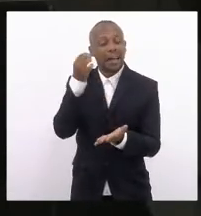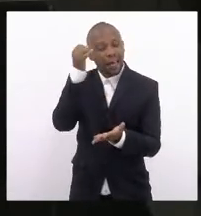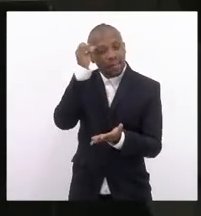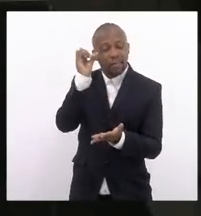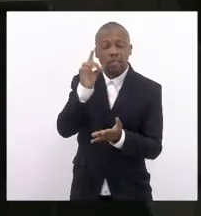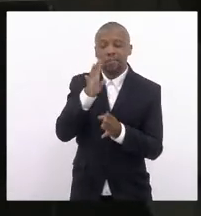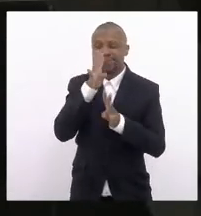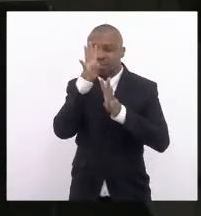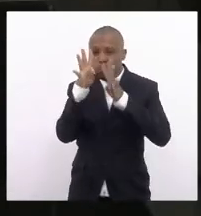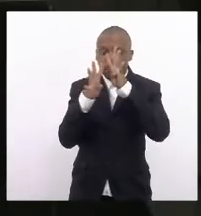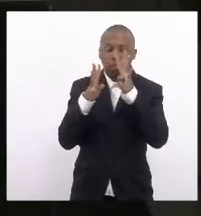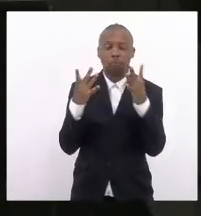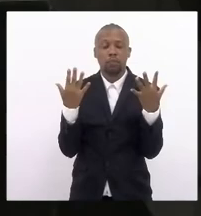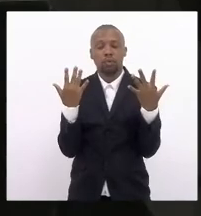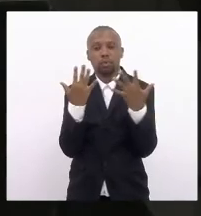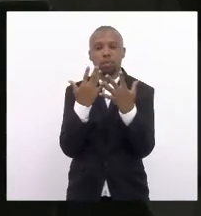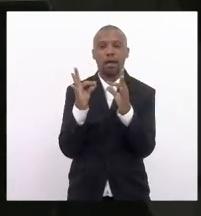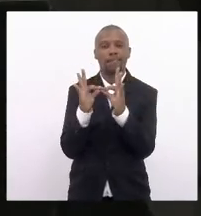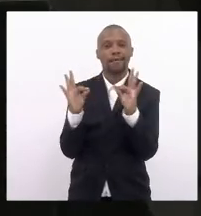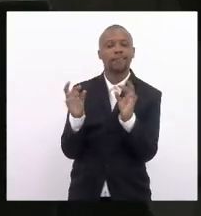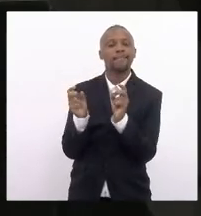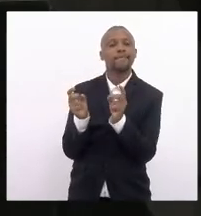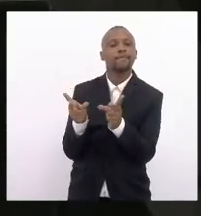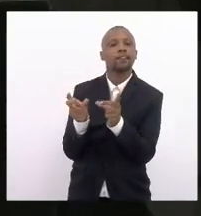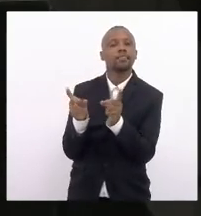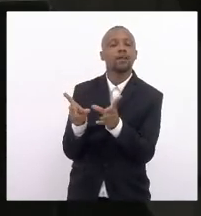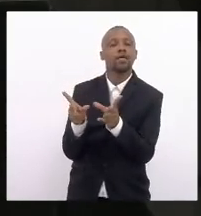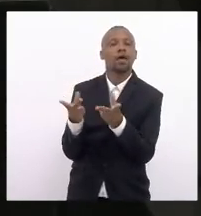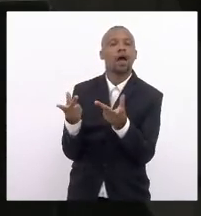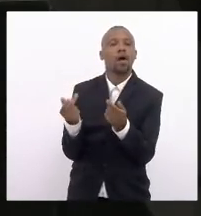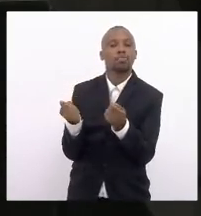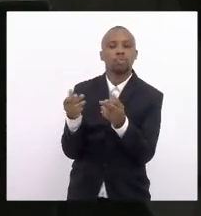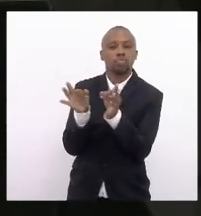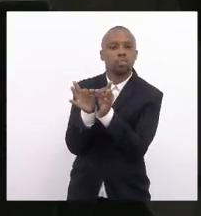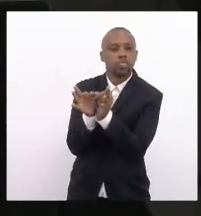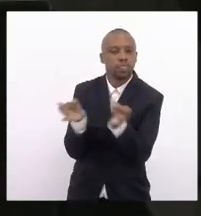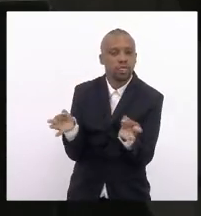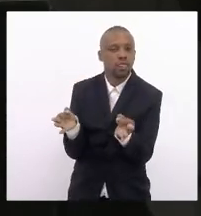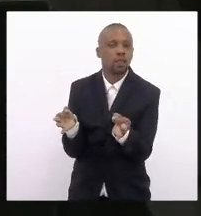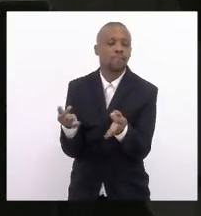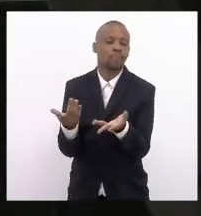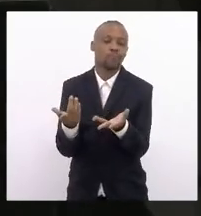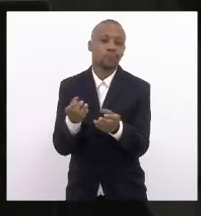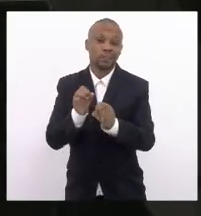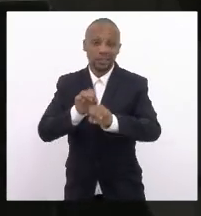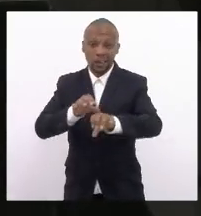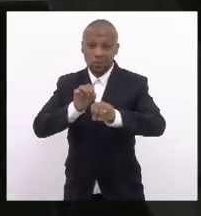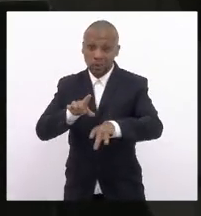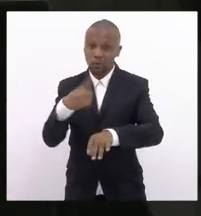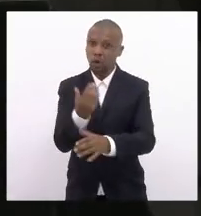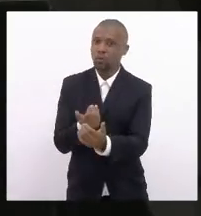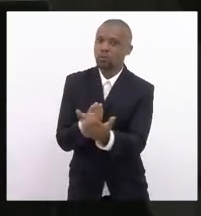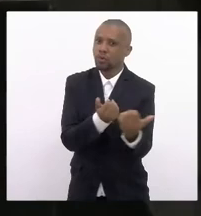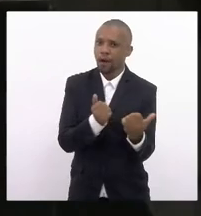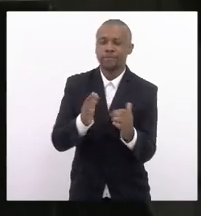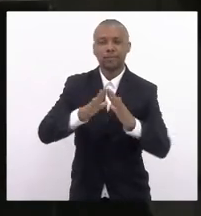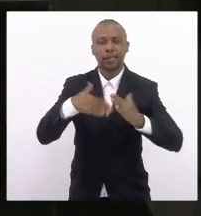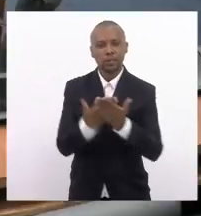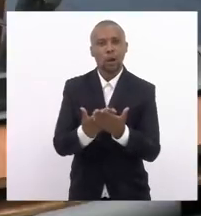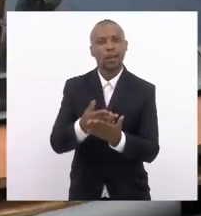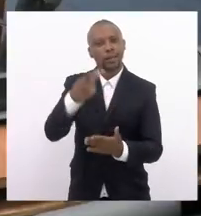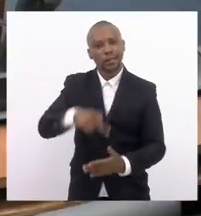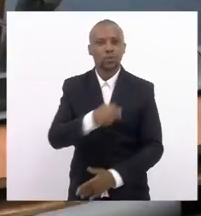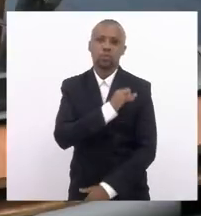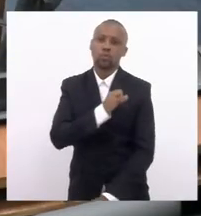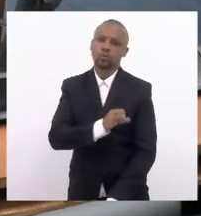não vender barato, usando uma expressão popular, a educação dos nossos adolescentes e jovens nas nossas escolas estaduais. Obrigado.